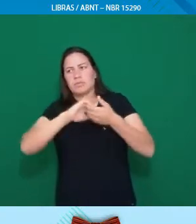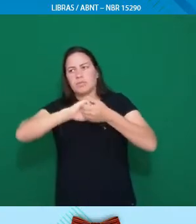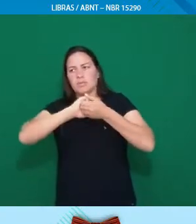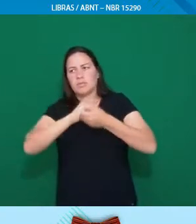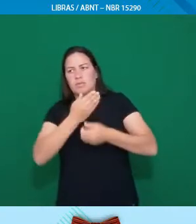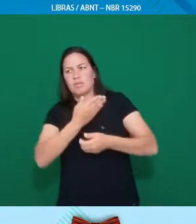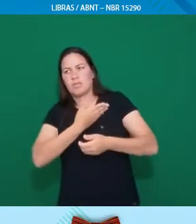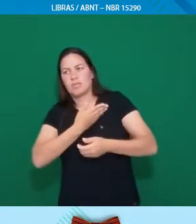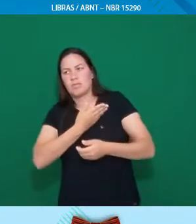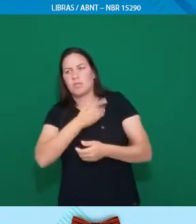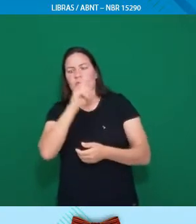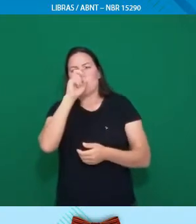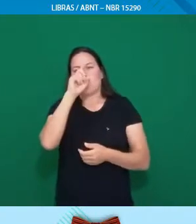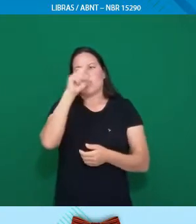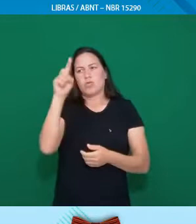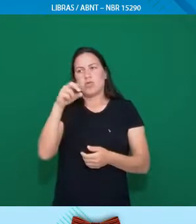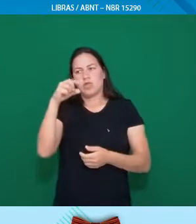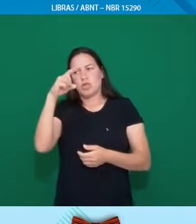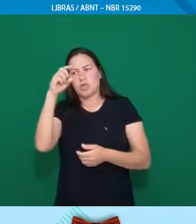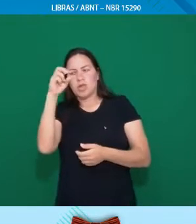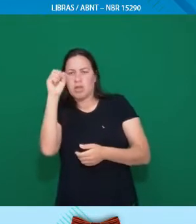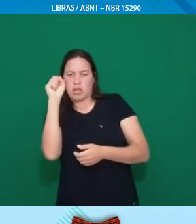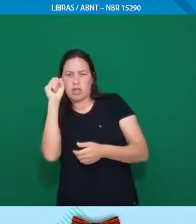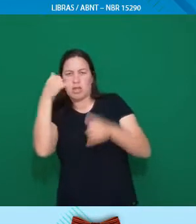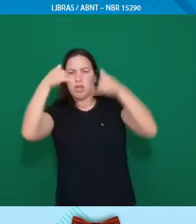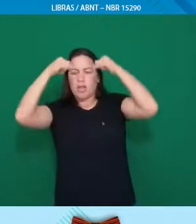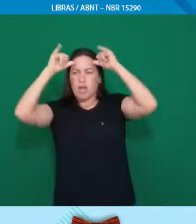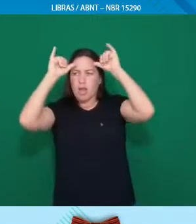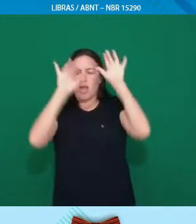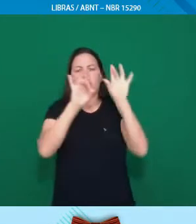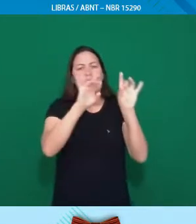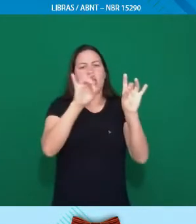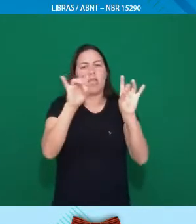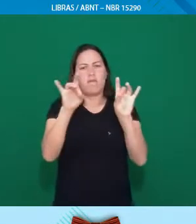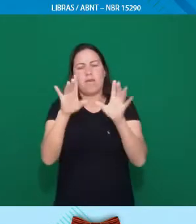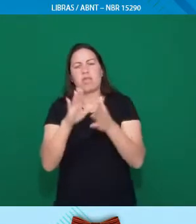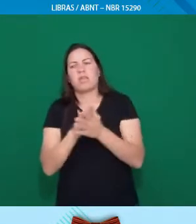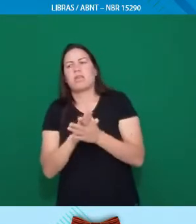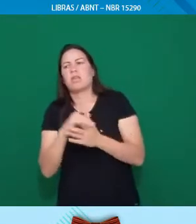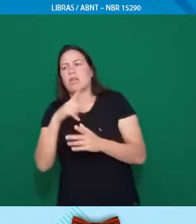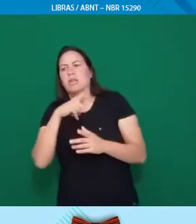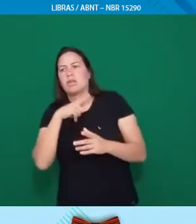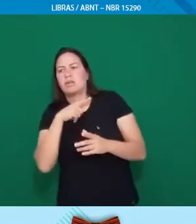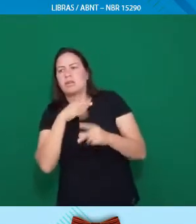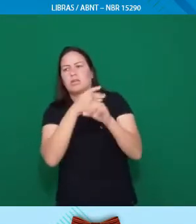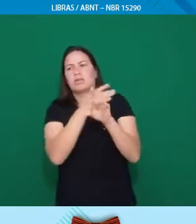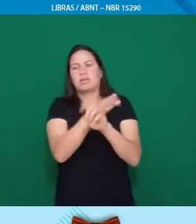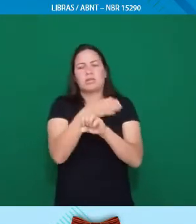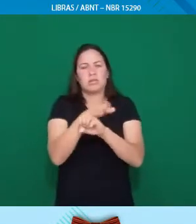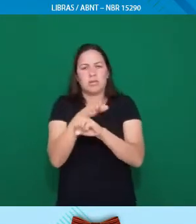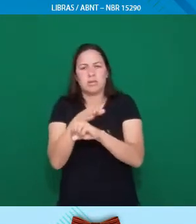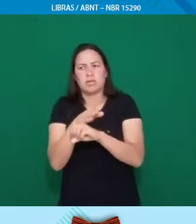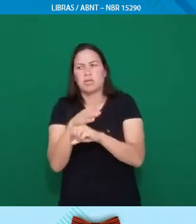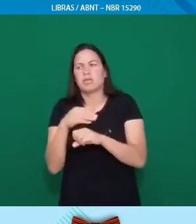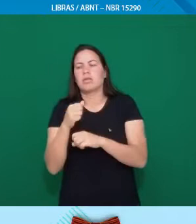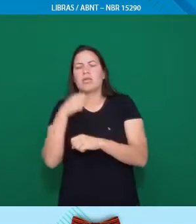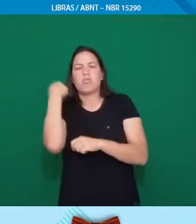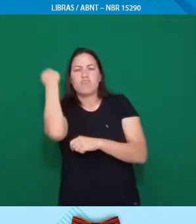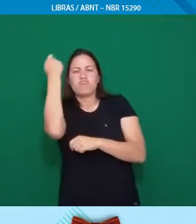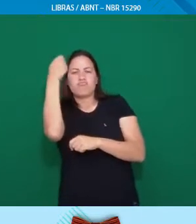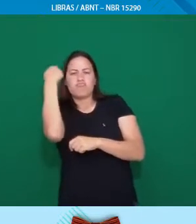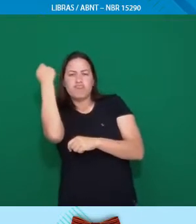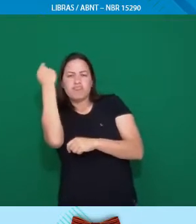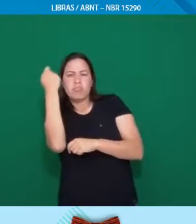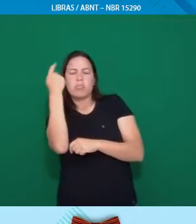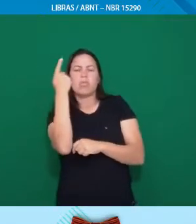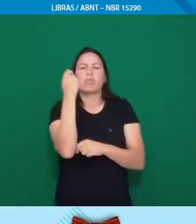parabenizar meu amigo sangue pelo leilão na noite passada leilão que foi feito lá em Porto Alegre